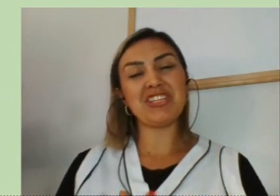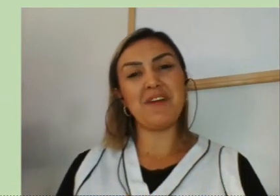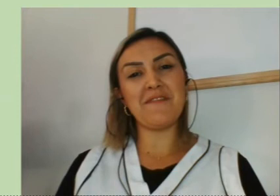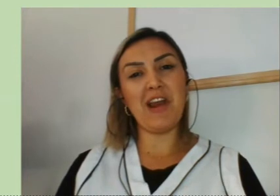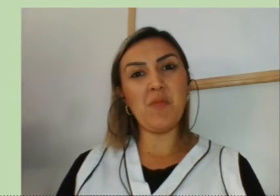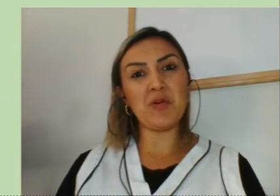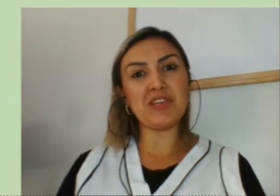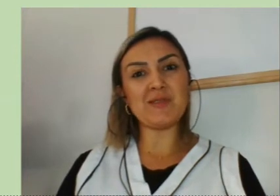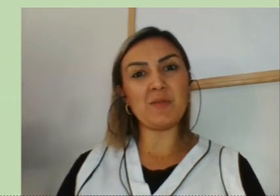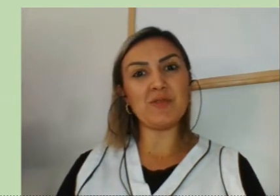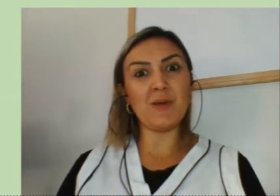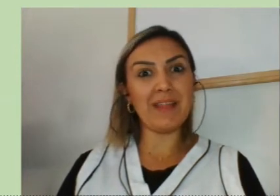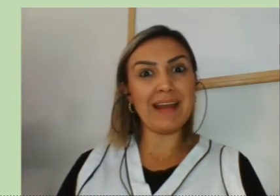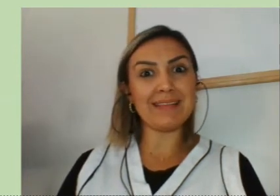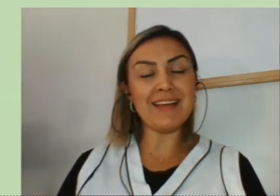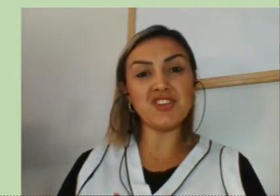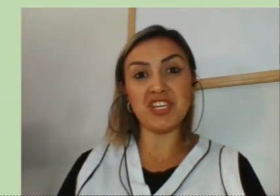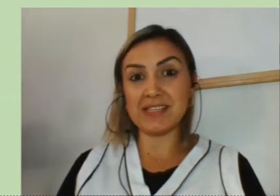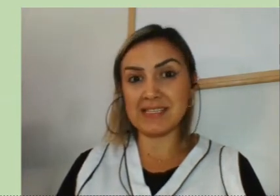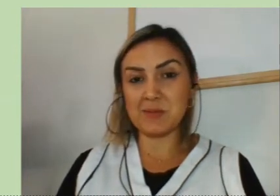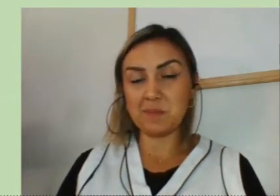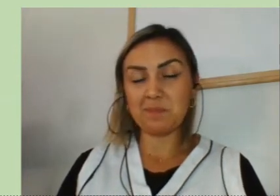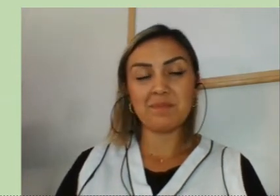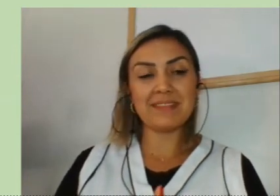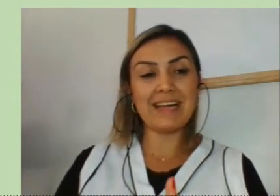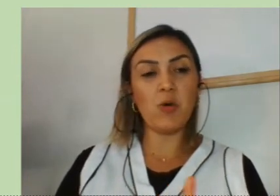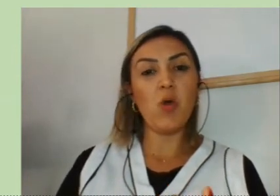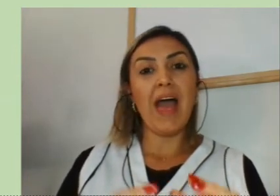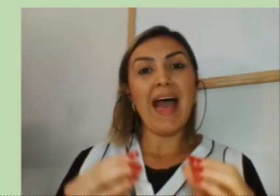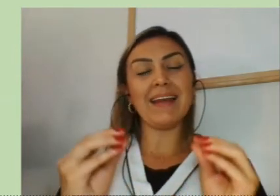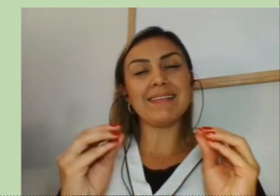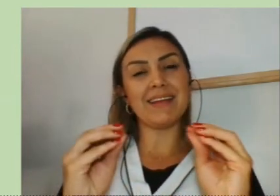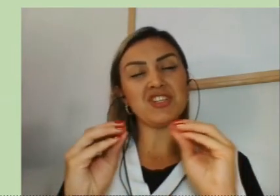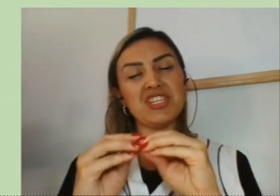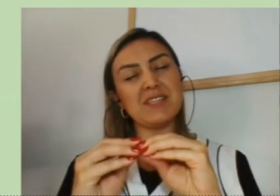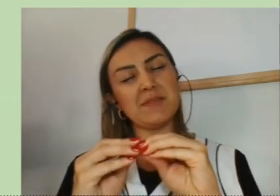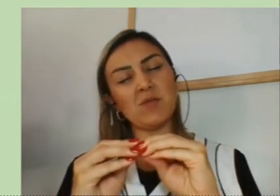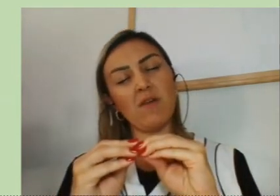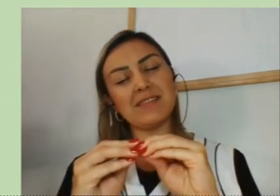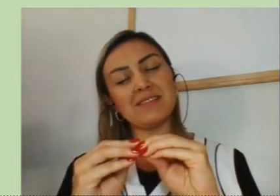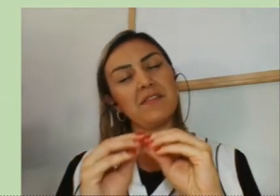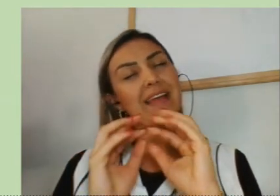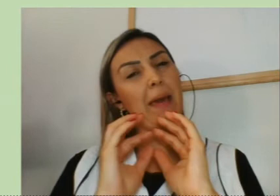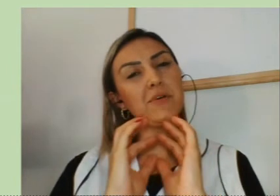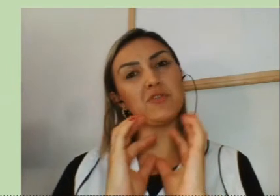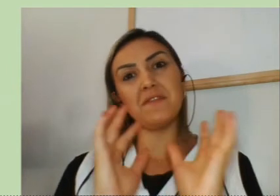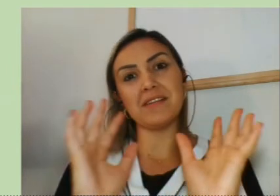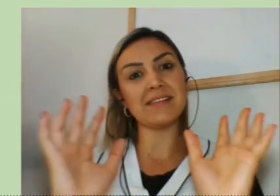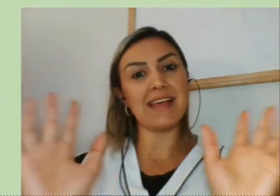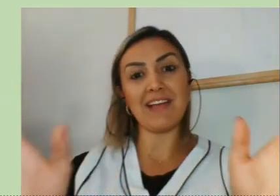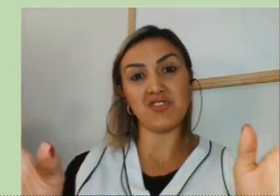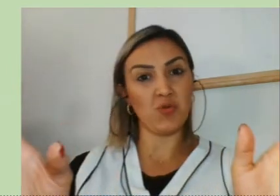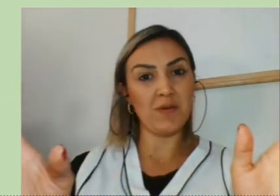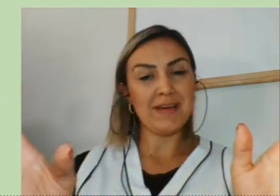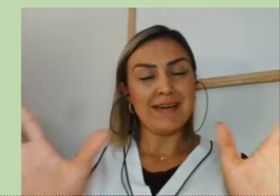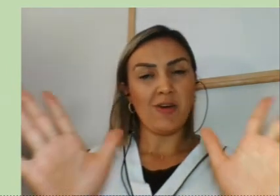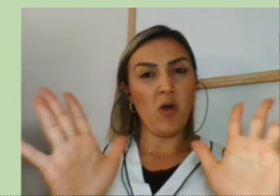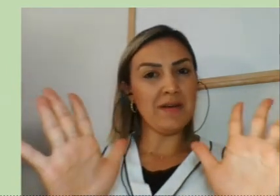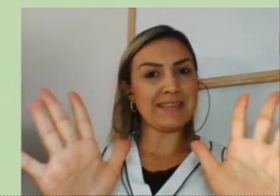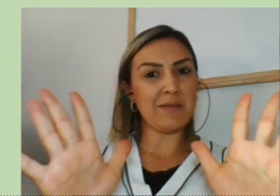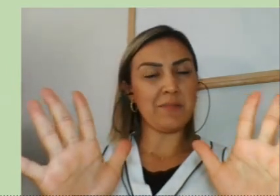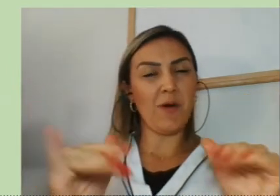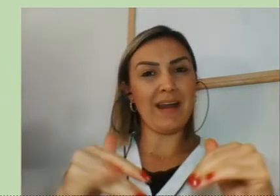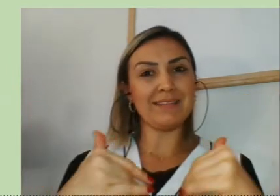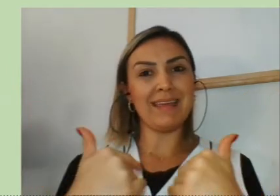Agora a gente vai falar um pouquinho sobre o som da letra X. Então, a letra X, pessoal, vocês vão ver que ela é muito versátil.